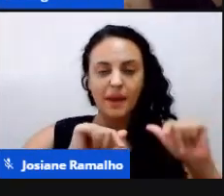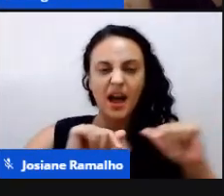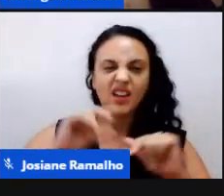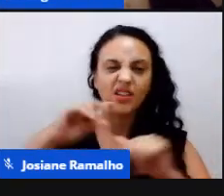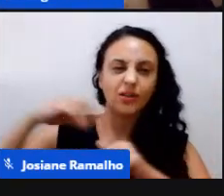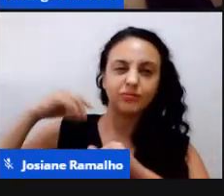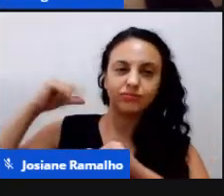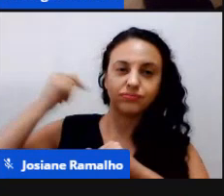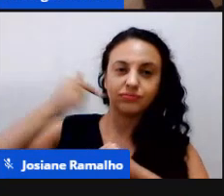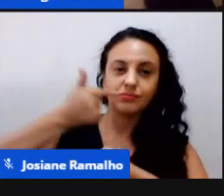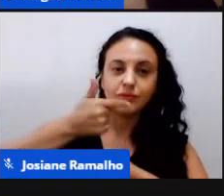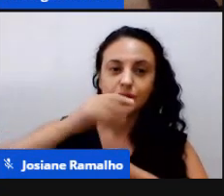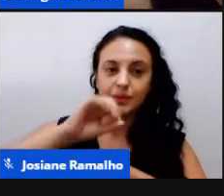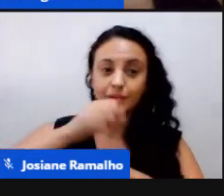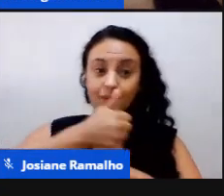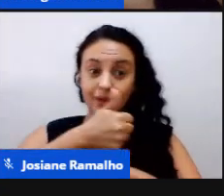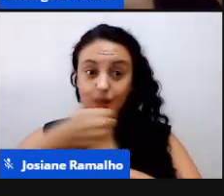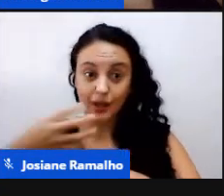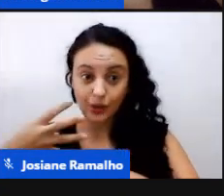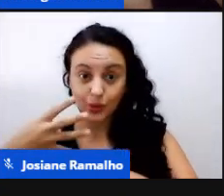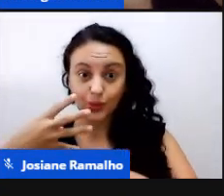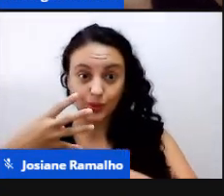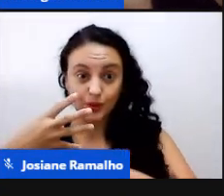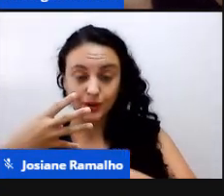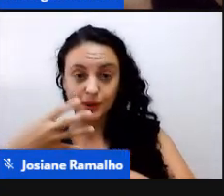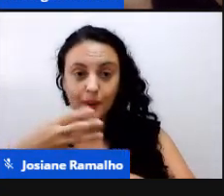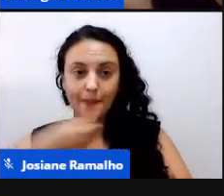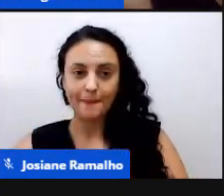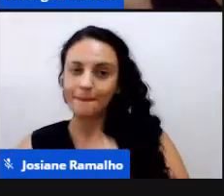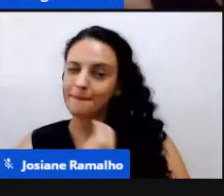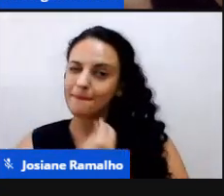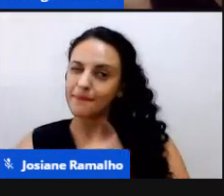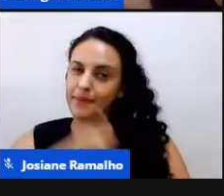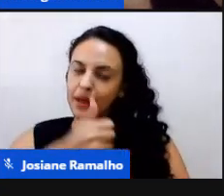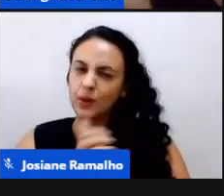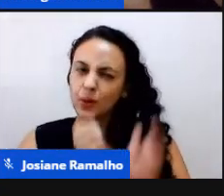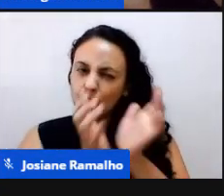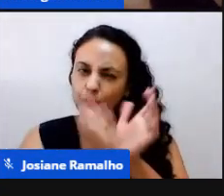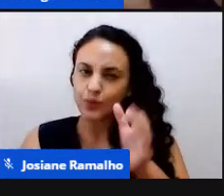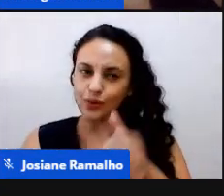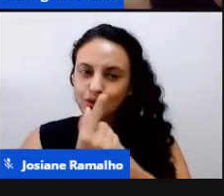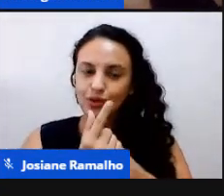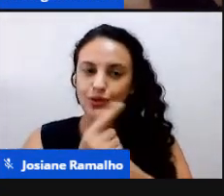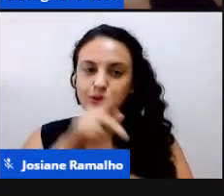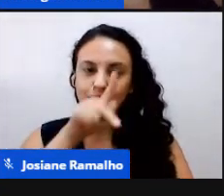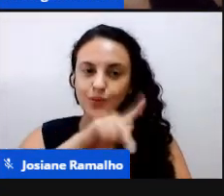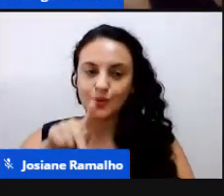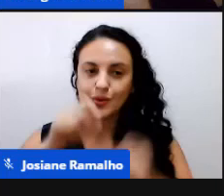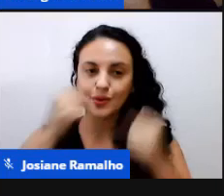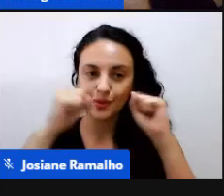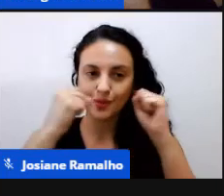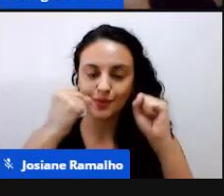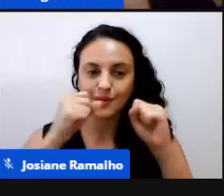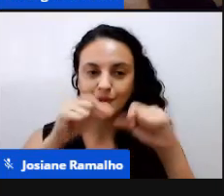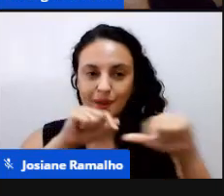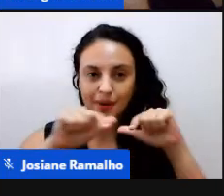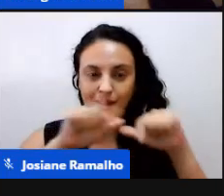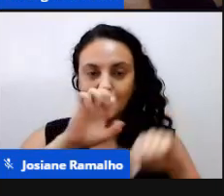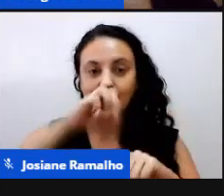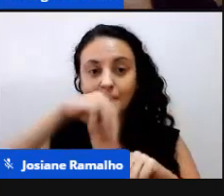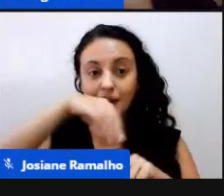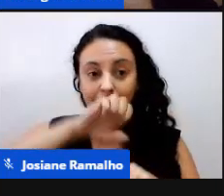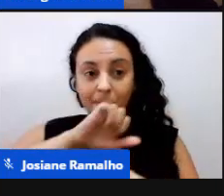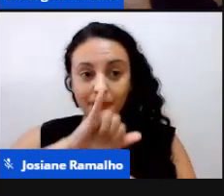de professores de educação física nas EMEIs. Hoje, atualmente, trabalho na EMEIs Engenheiro Valdemir Correia